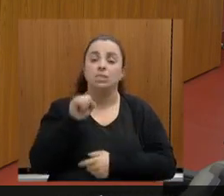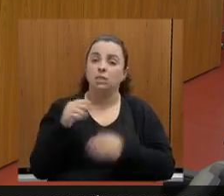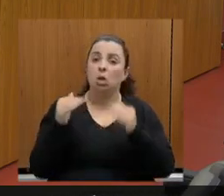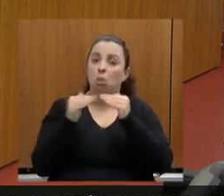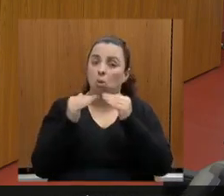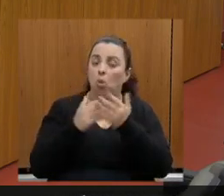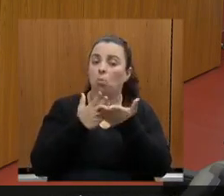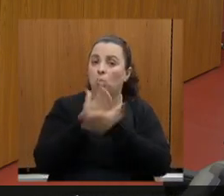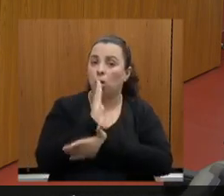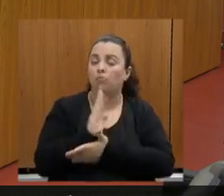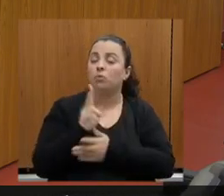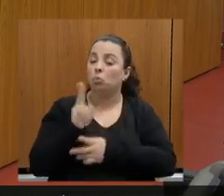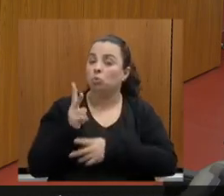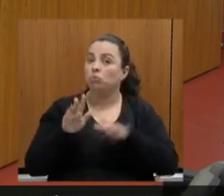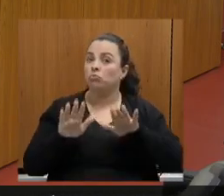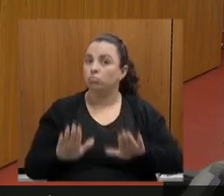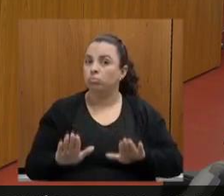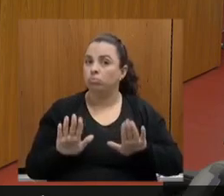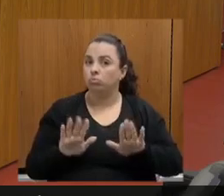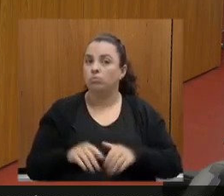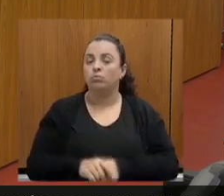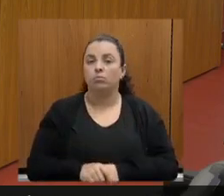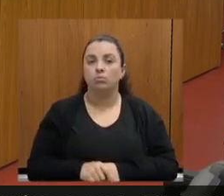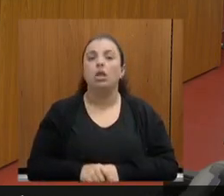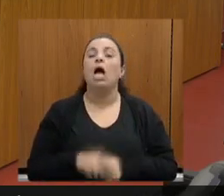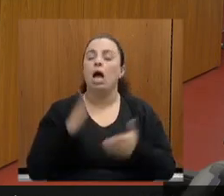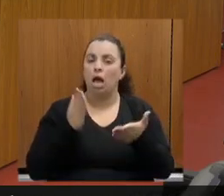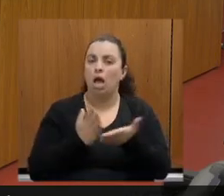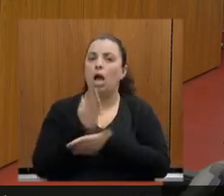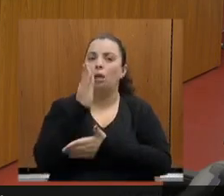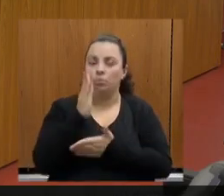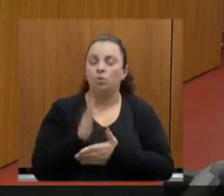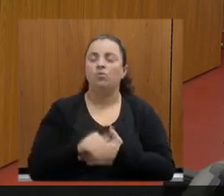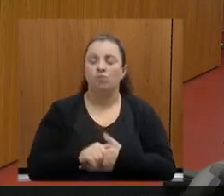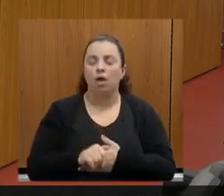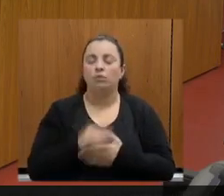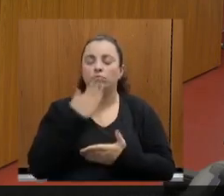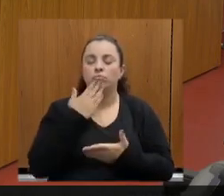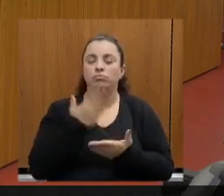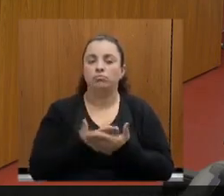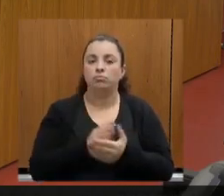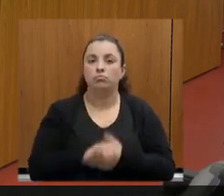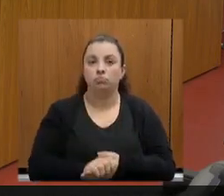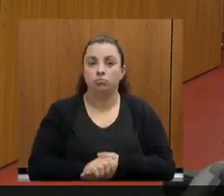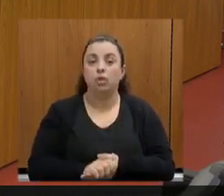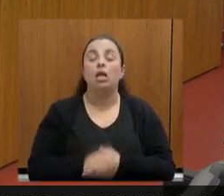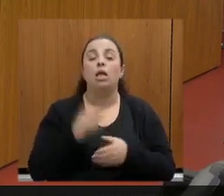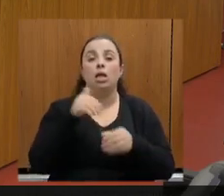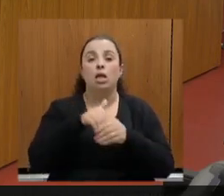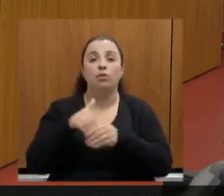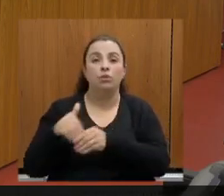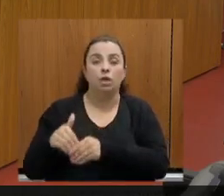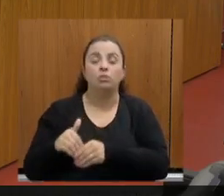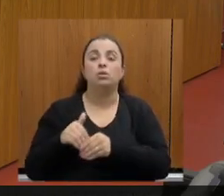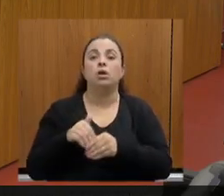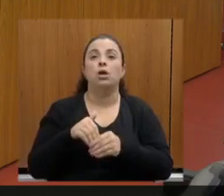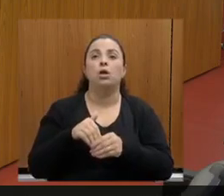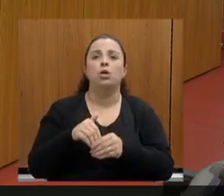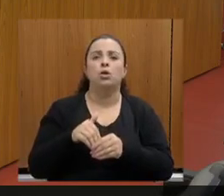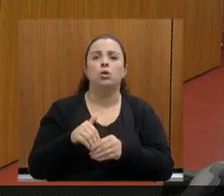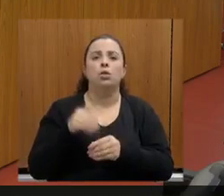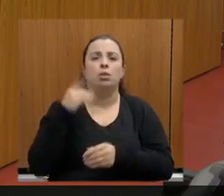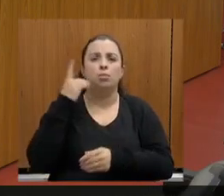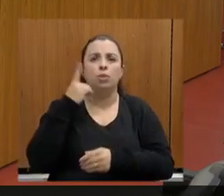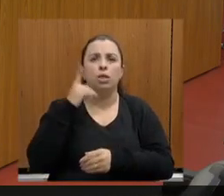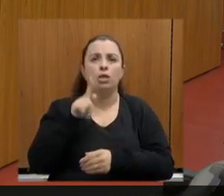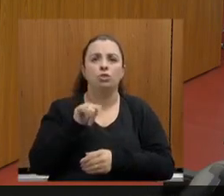deputados que eu aprovam permaneçam como se encontram aprovado o requerimento em votação o requerimento do